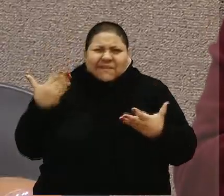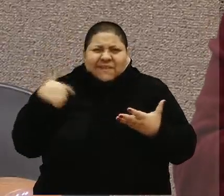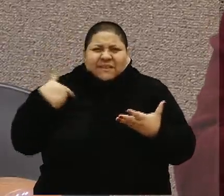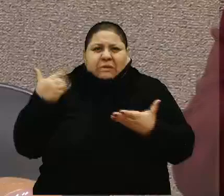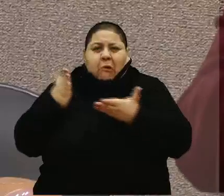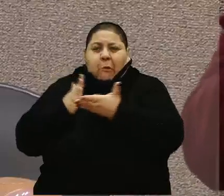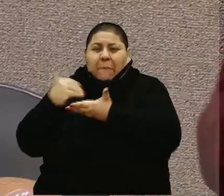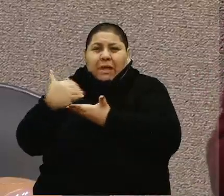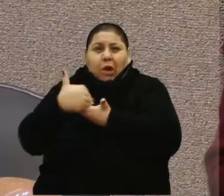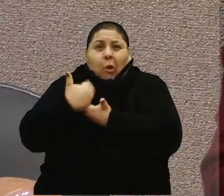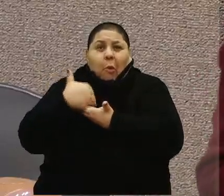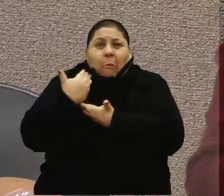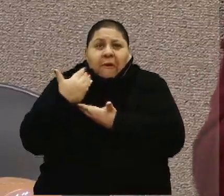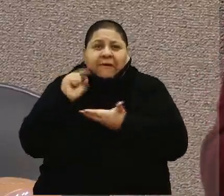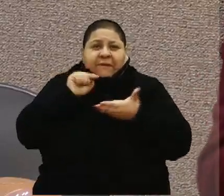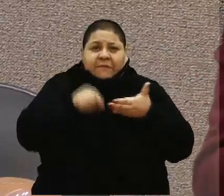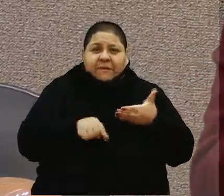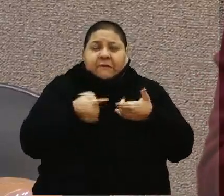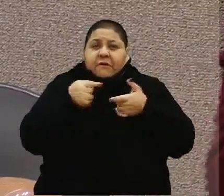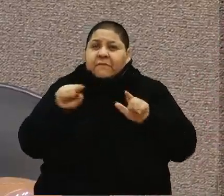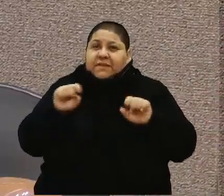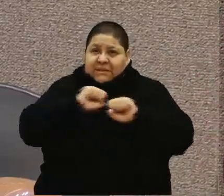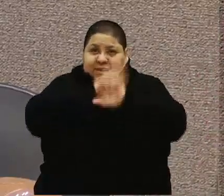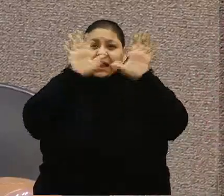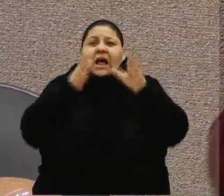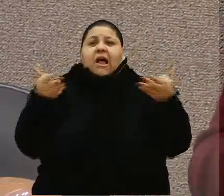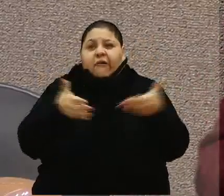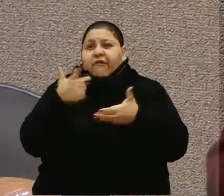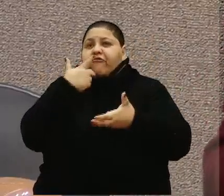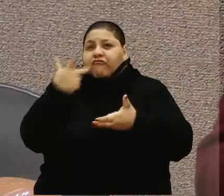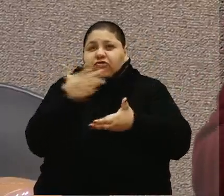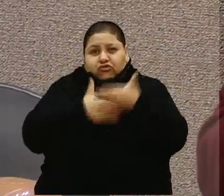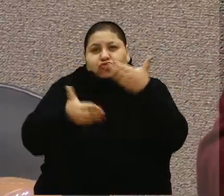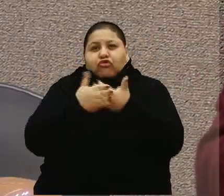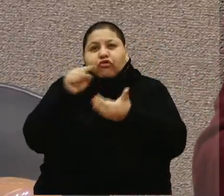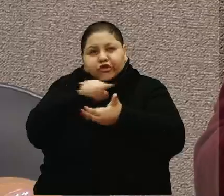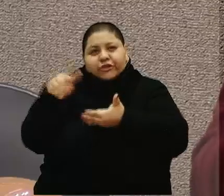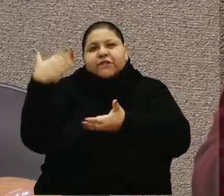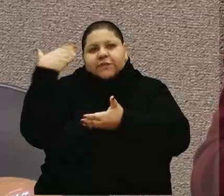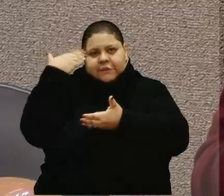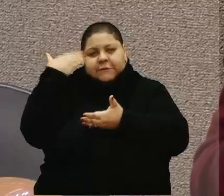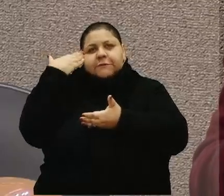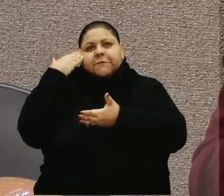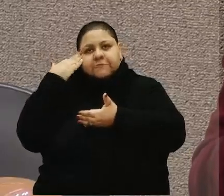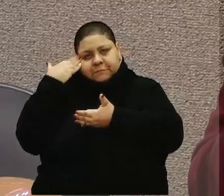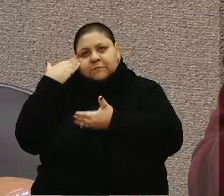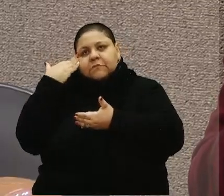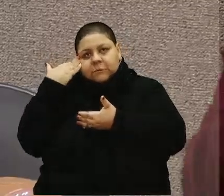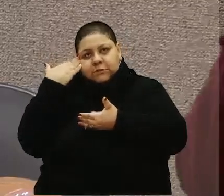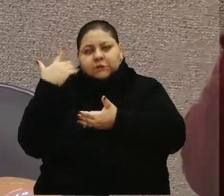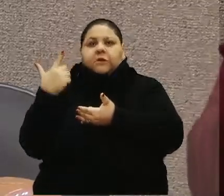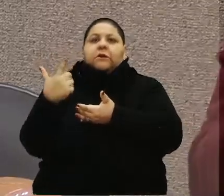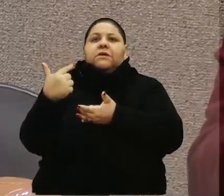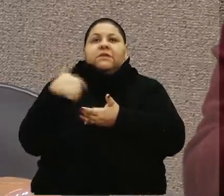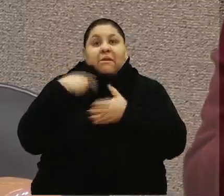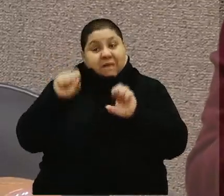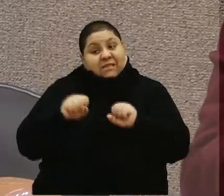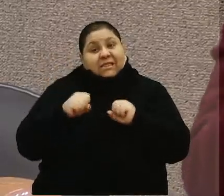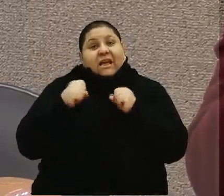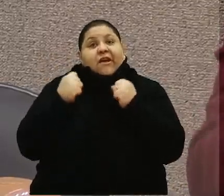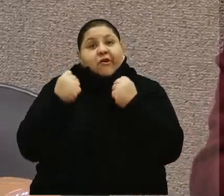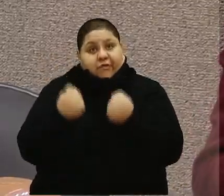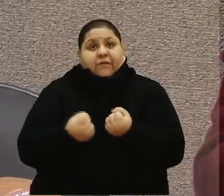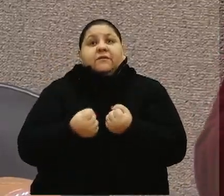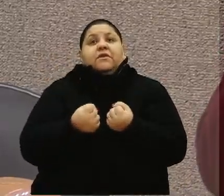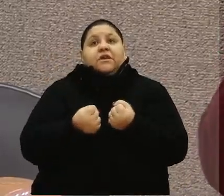profundamente. Mas, para mim, está muito claro essa discussão. Eu vim aqui para falar o que todo mundo já sabe, da minha defesa, no